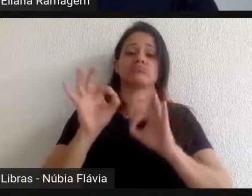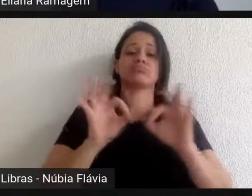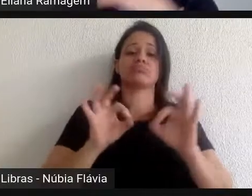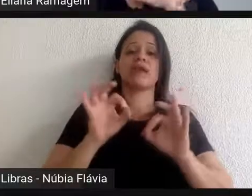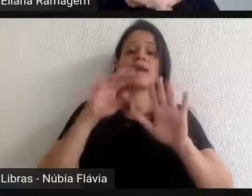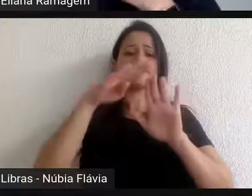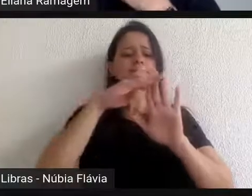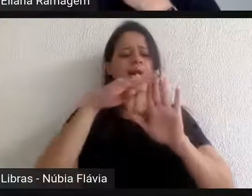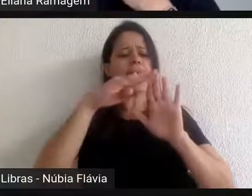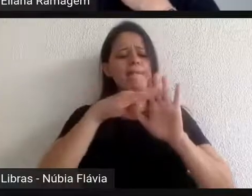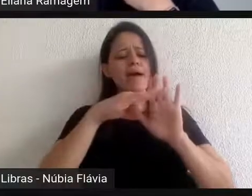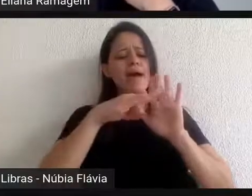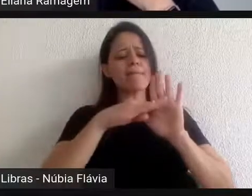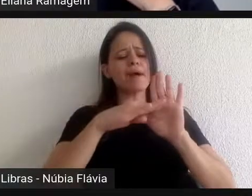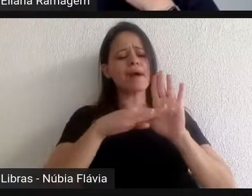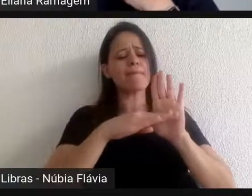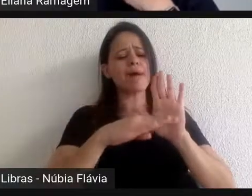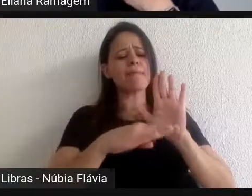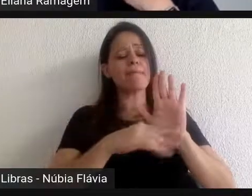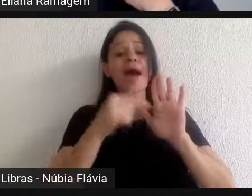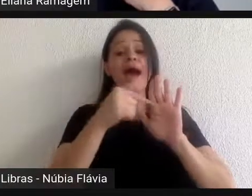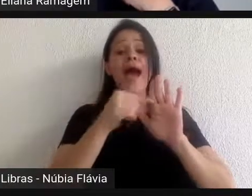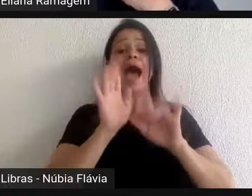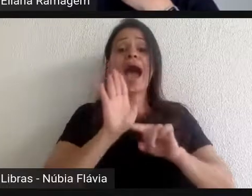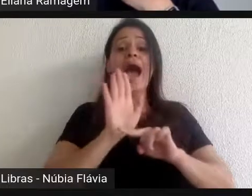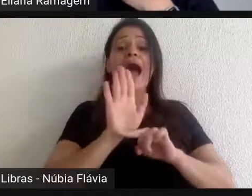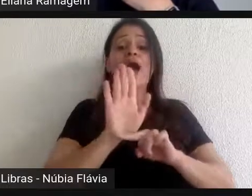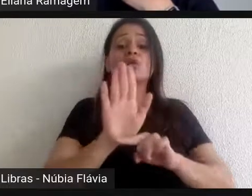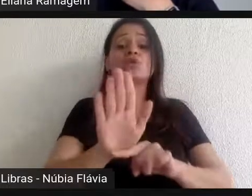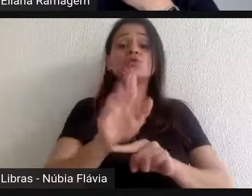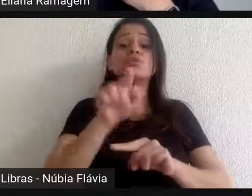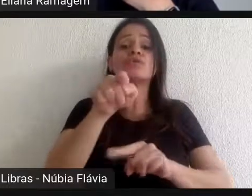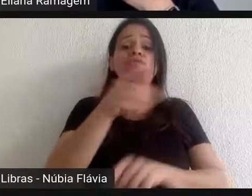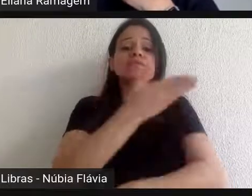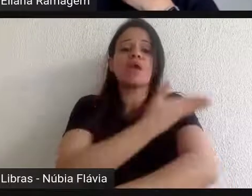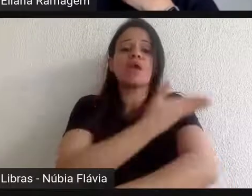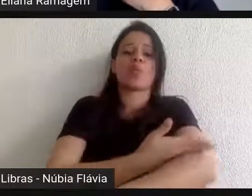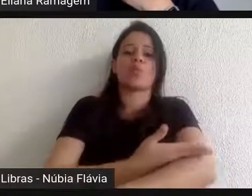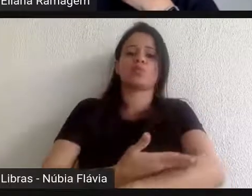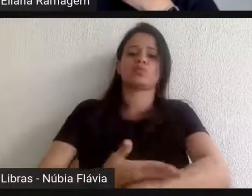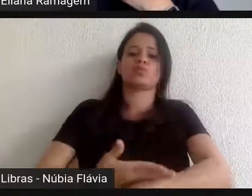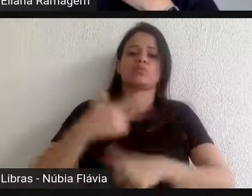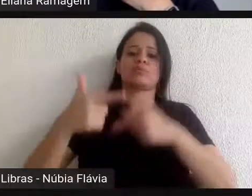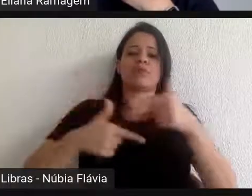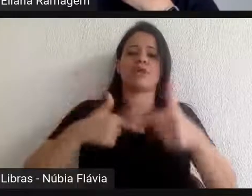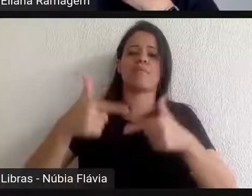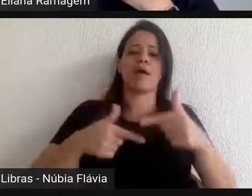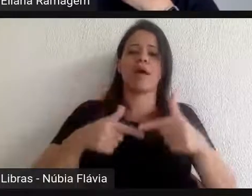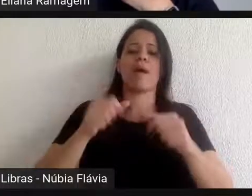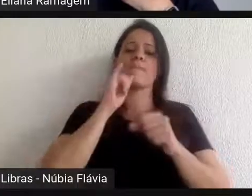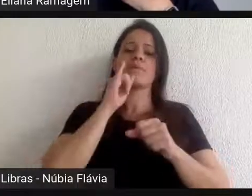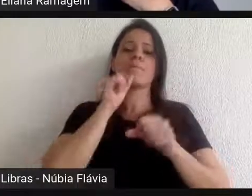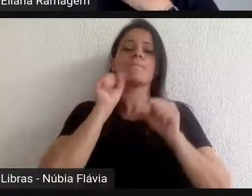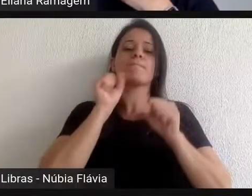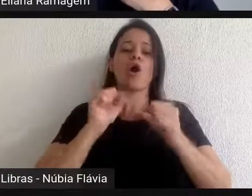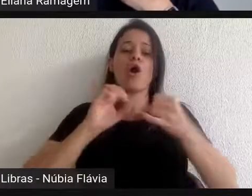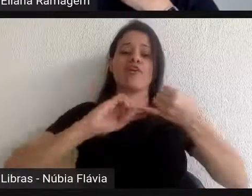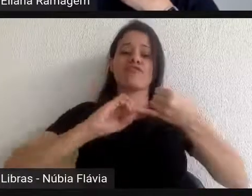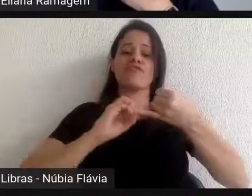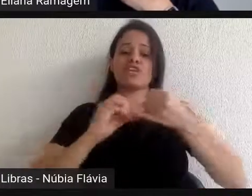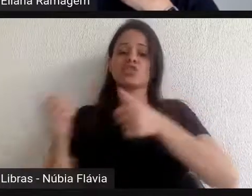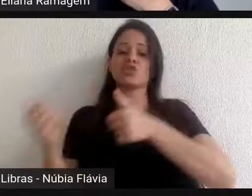aos pouquinhos incrementando. Aí eu posso trocar, por exemplo, o tipo de feijão que eu consumo, eu posso incluir